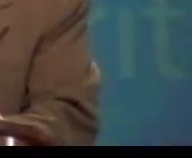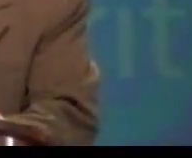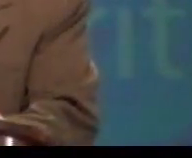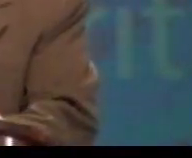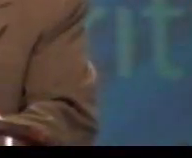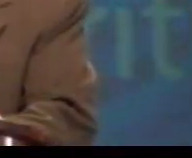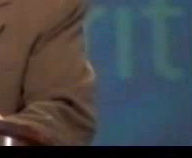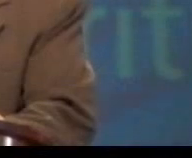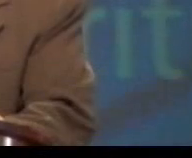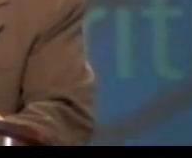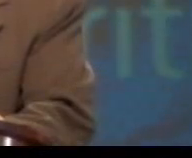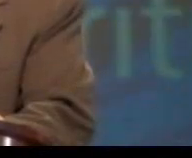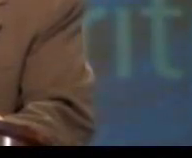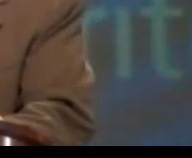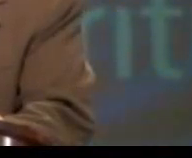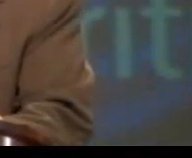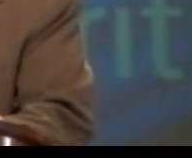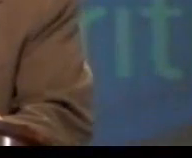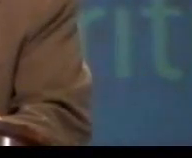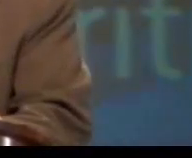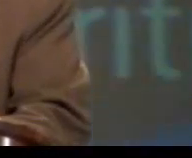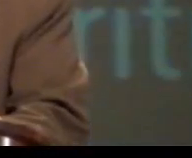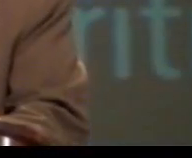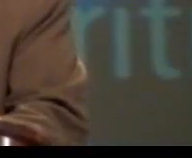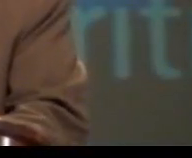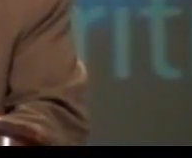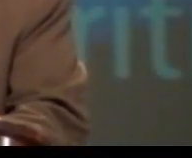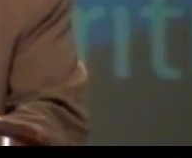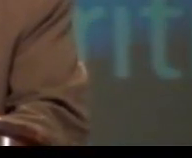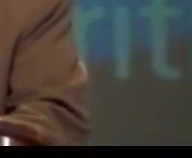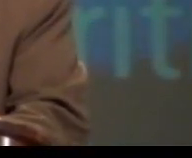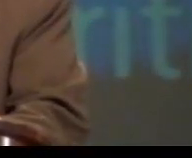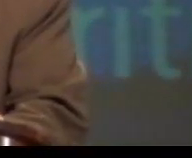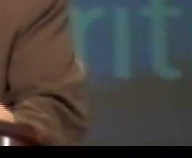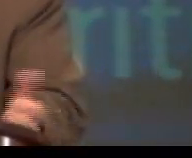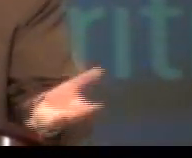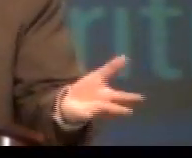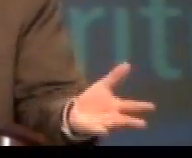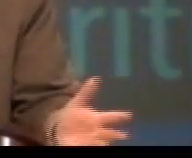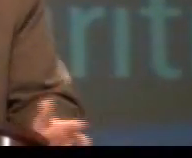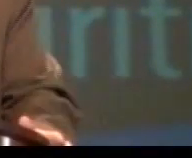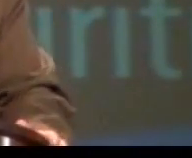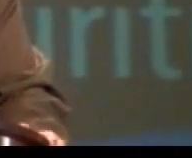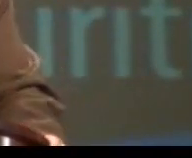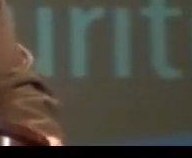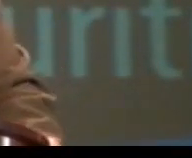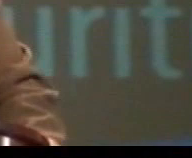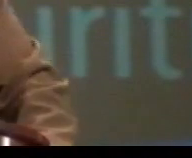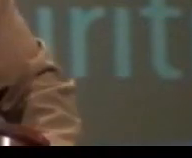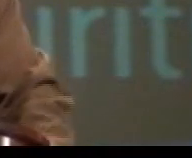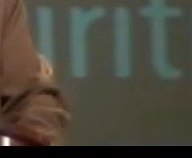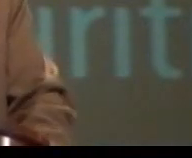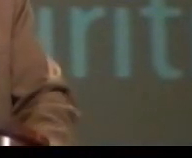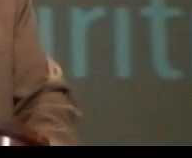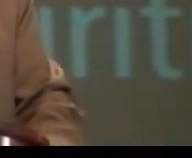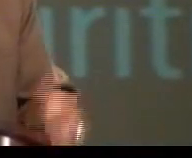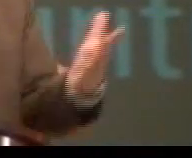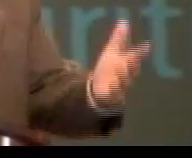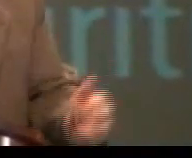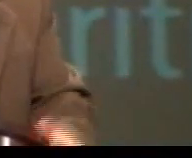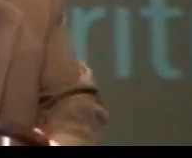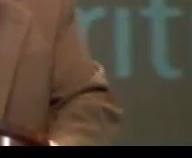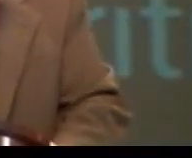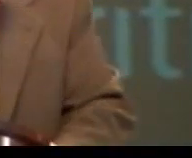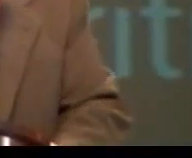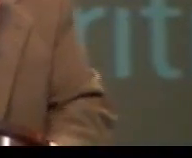de fé. E é gostoso a gente perceber que os seres humanos, não importa se eles sejam para nós